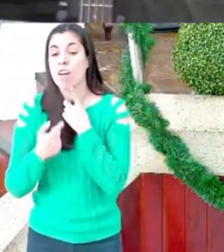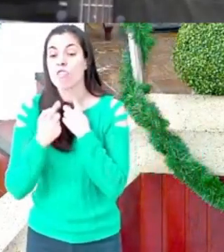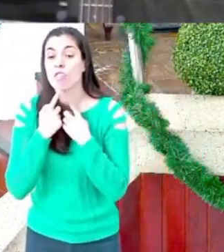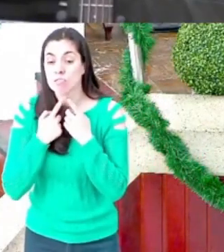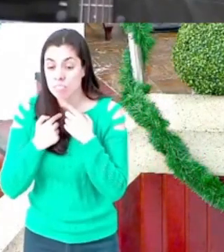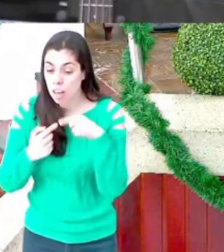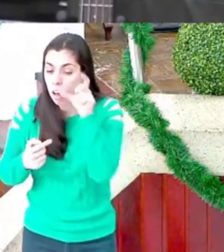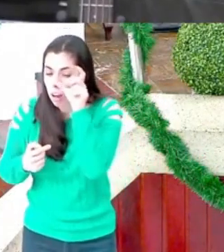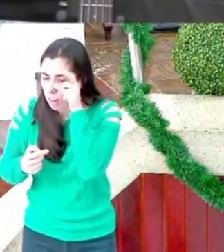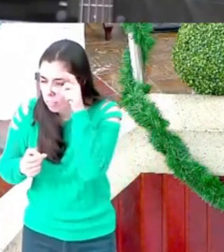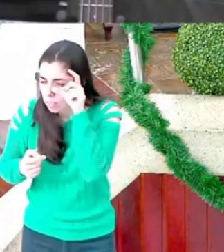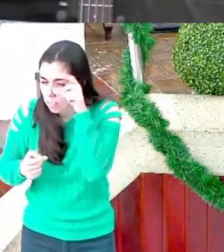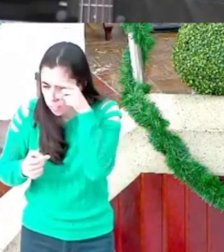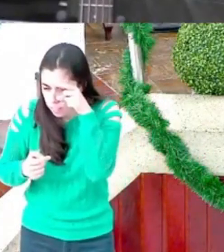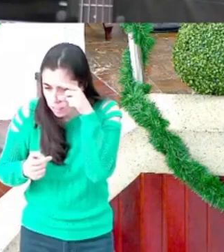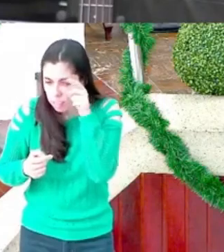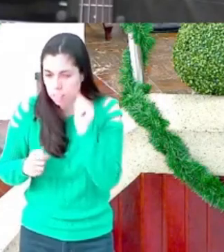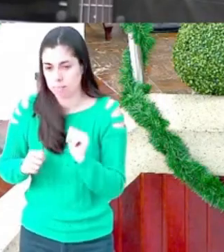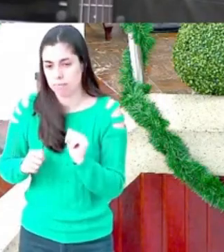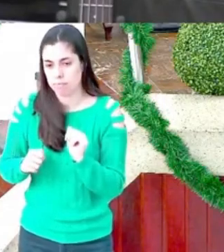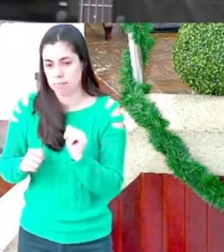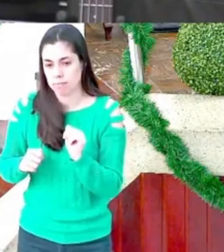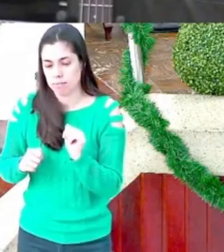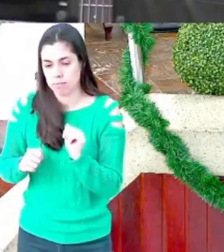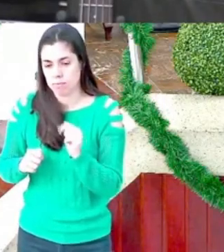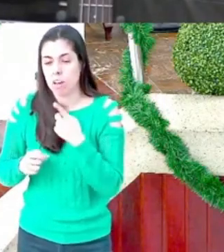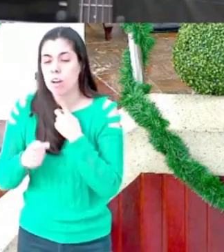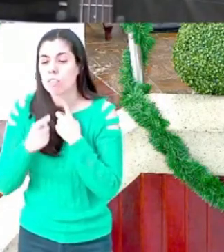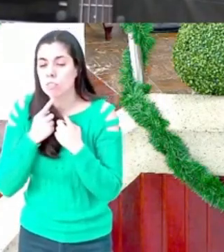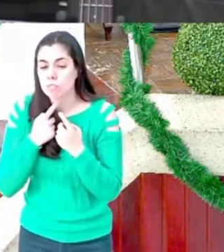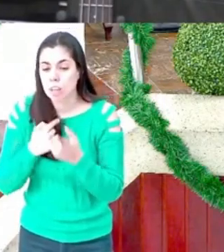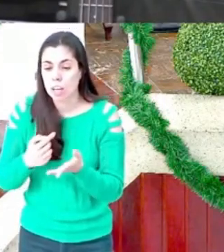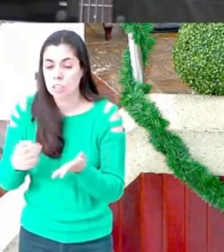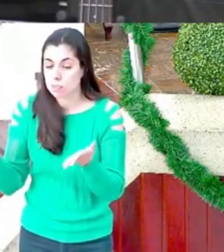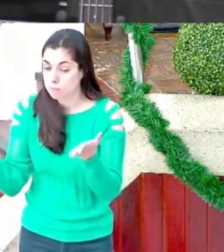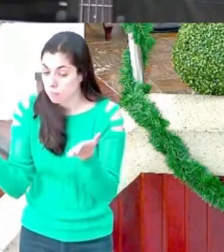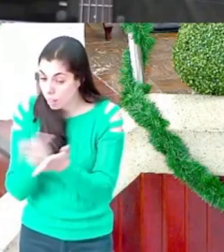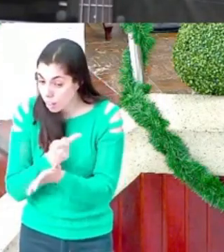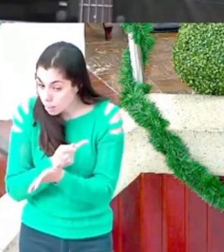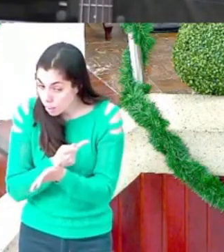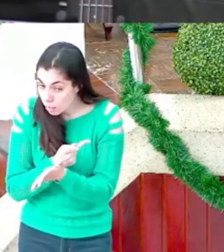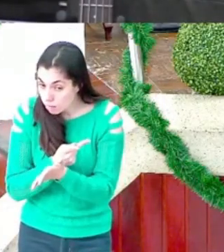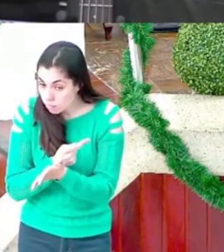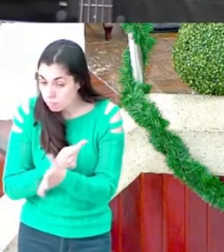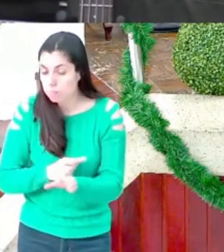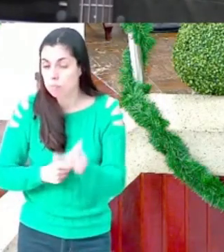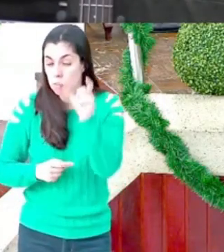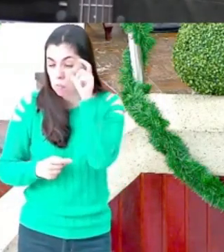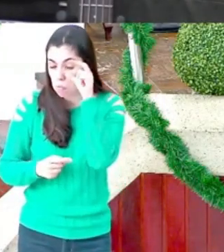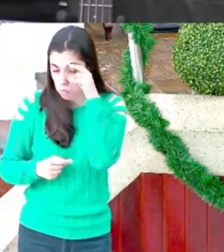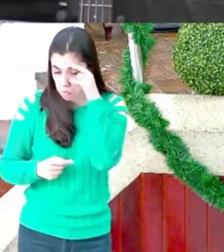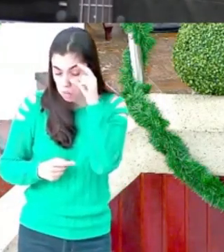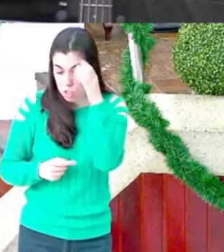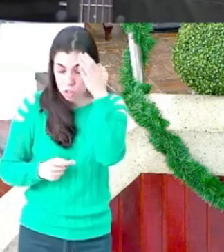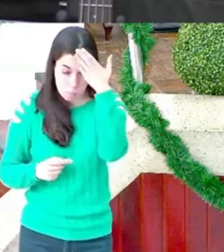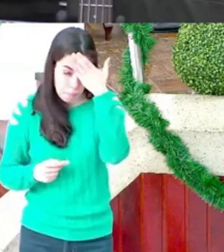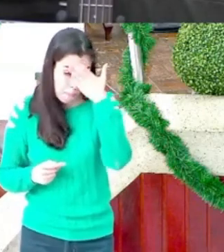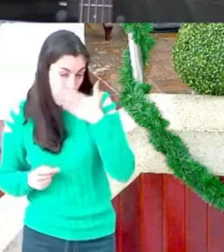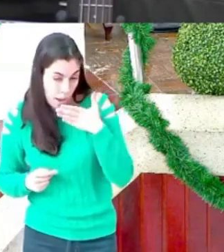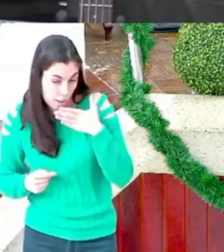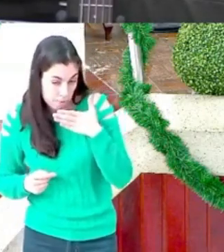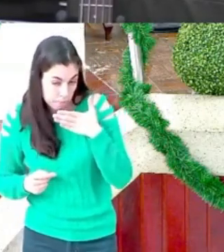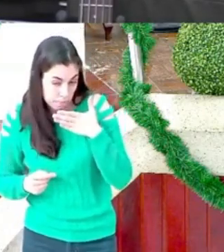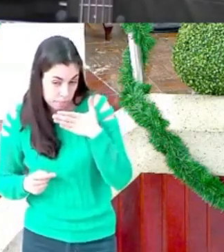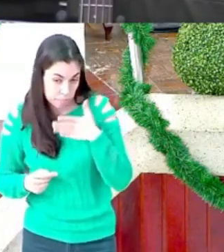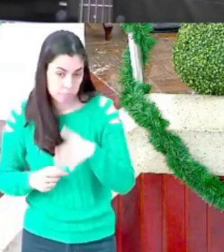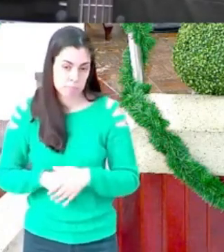tomem cuidado. Tomem cuidado do seu coração. Existe um hino, o hino de número